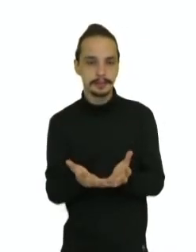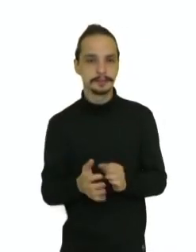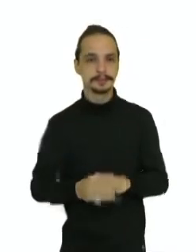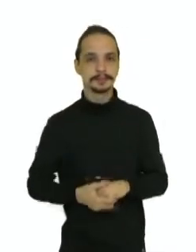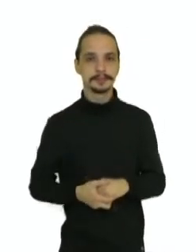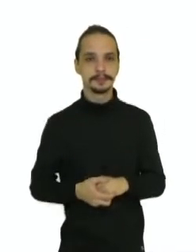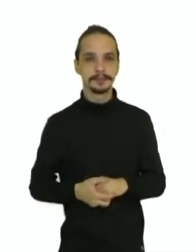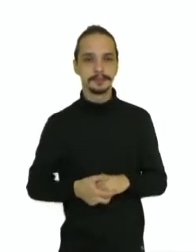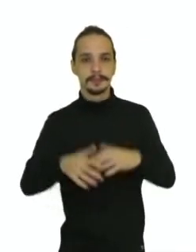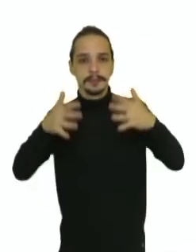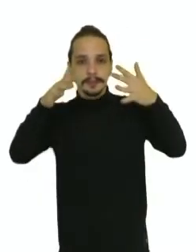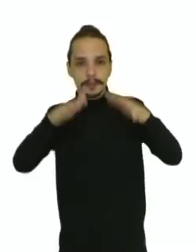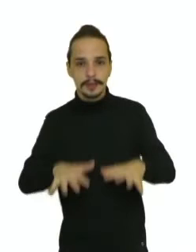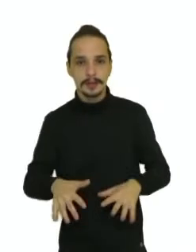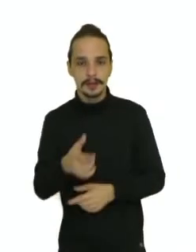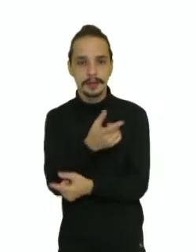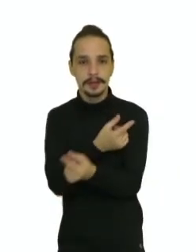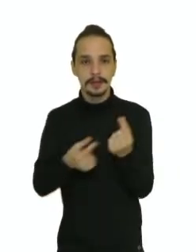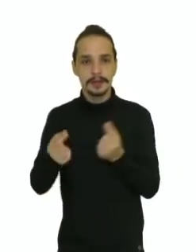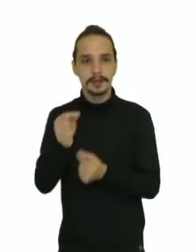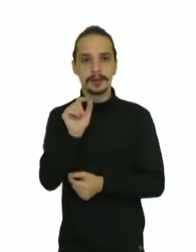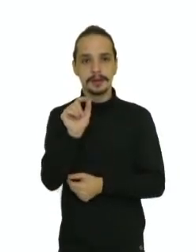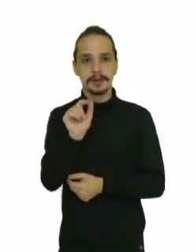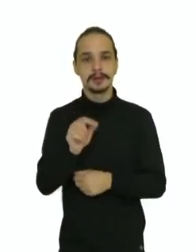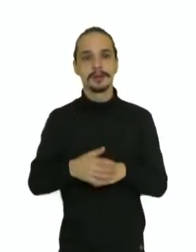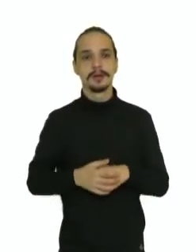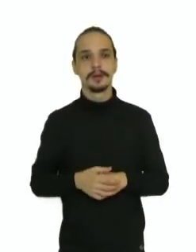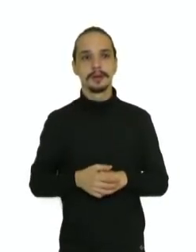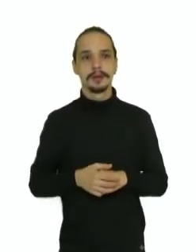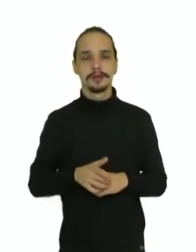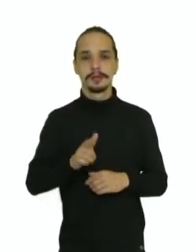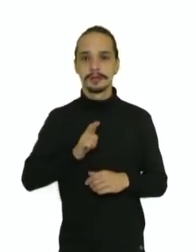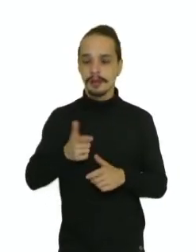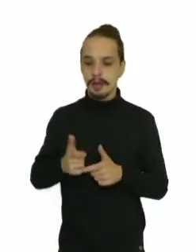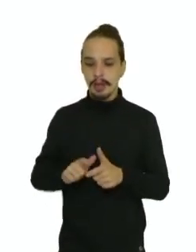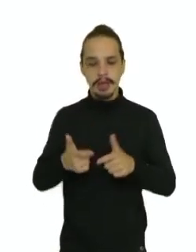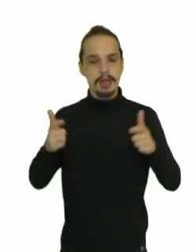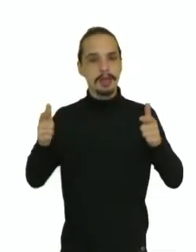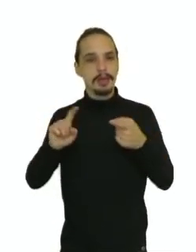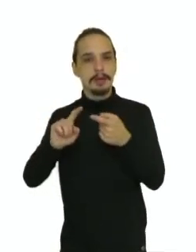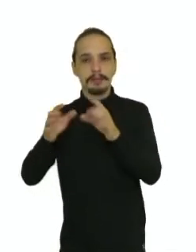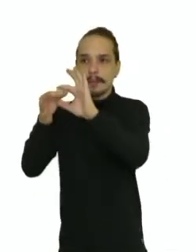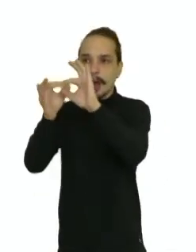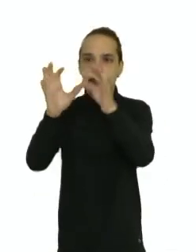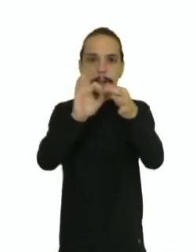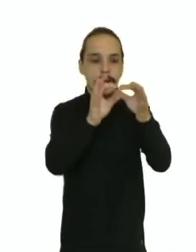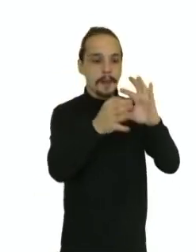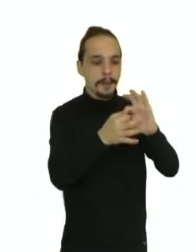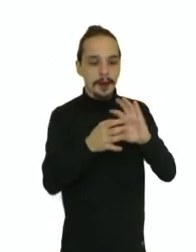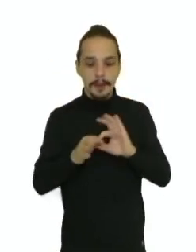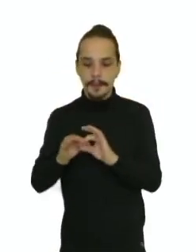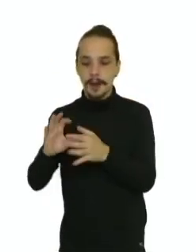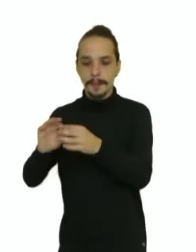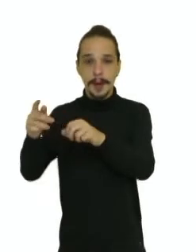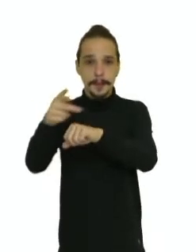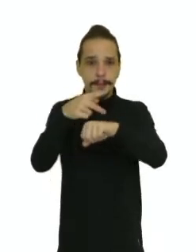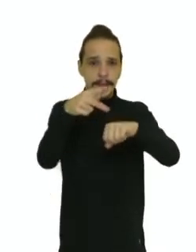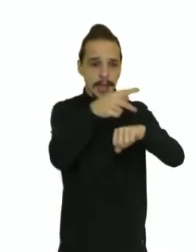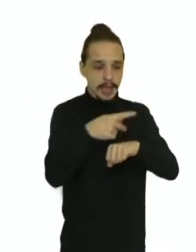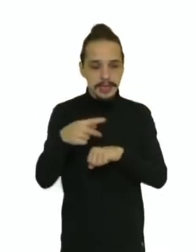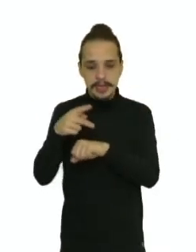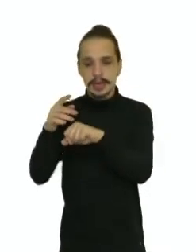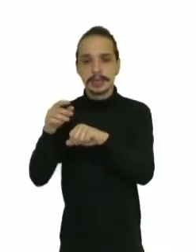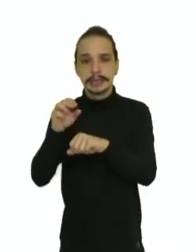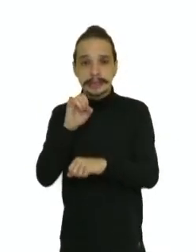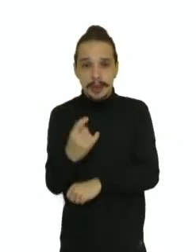Crises econômicas. Com a crescente integração e dependência entre os países, caso ocorra uma recessão econômica